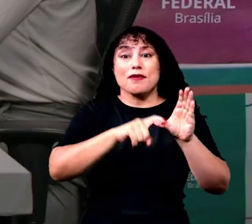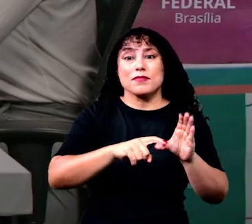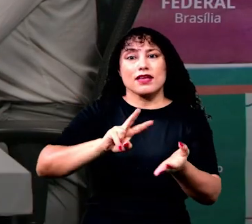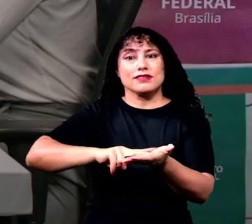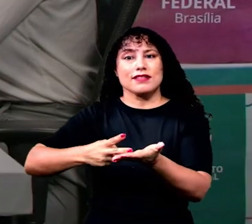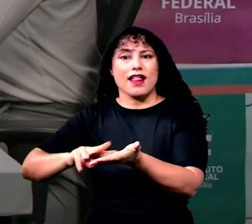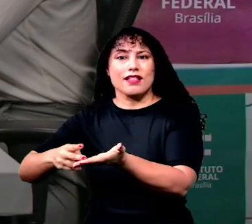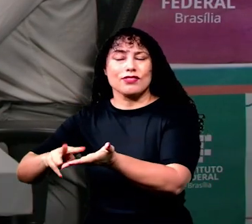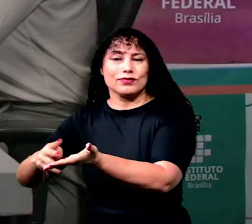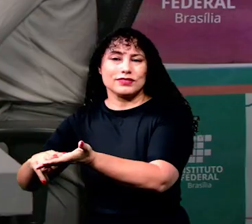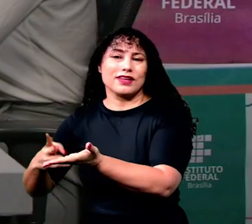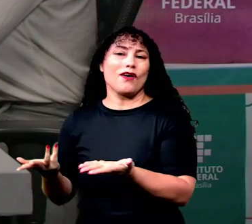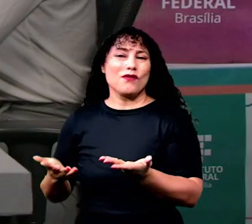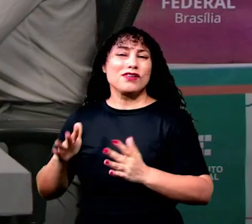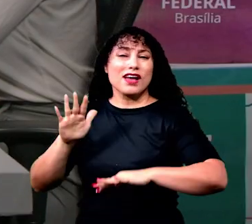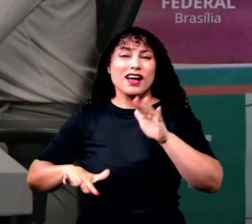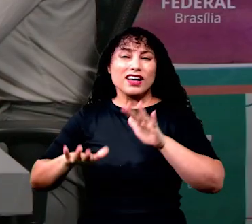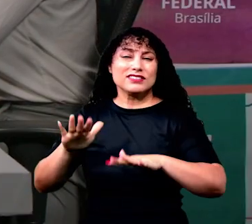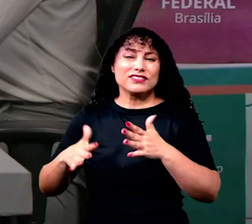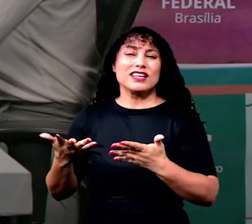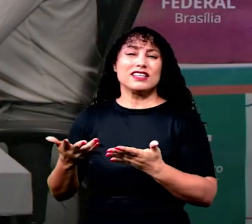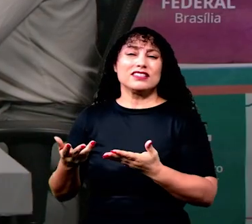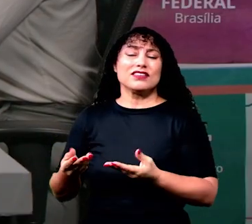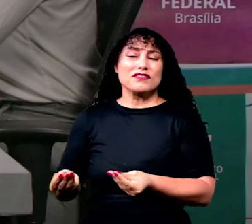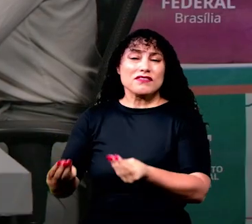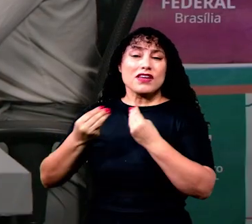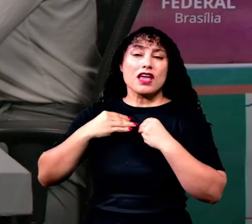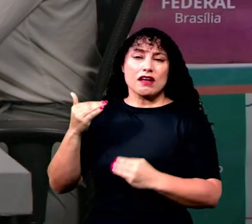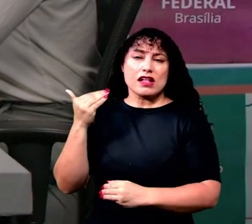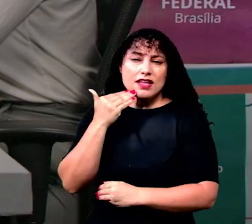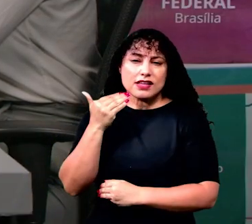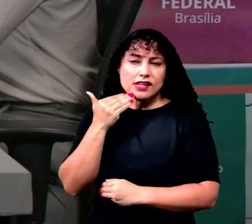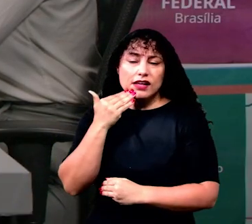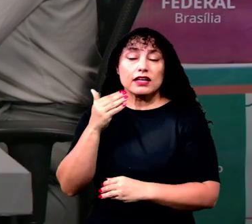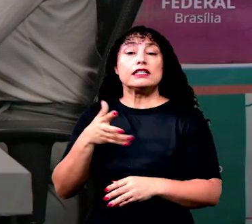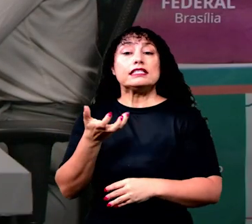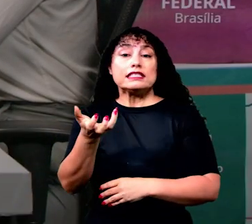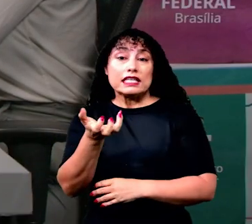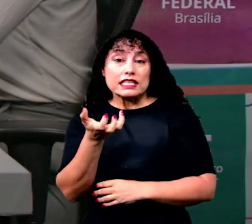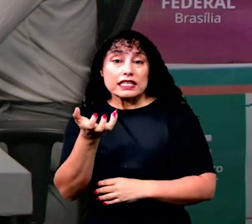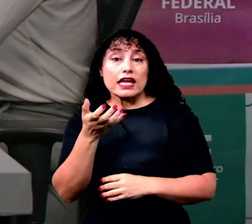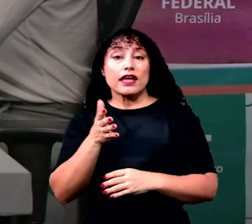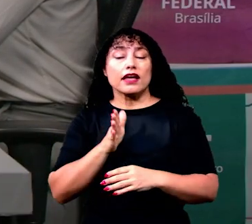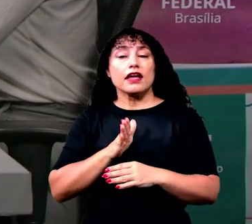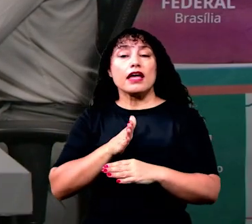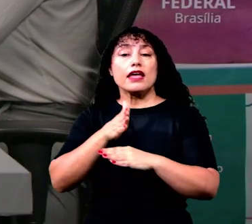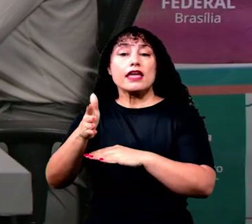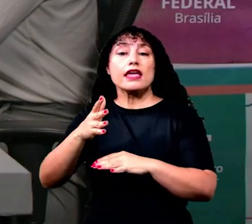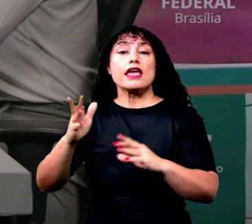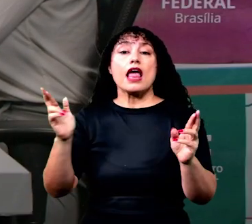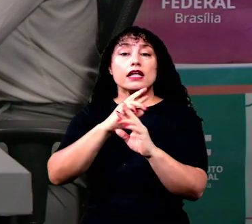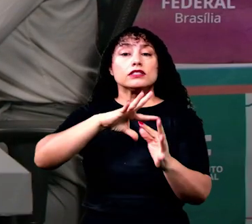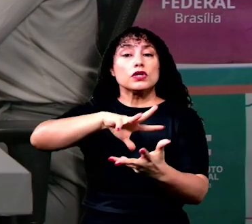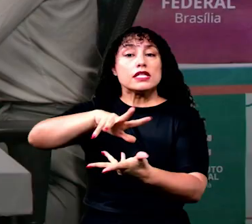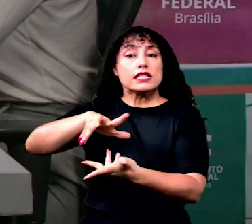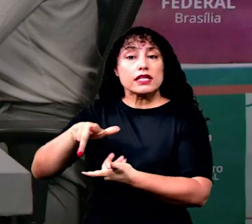ficar dependente de tradução e muitas vezes isso vai vir defasado. Se você quer ir para as relações internacionais, né, que no